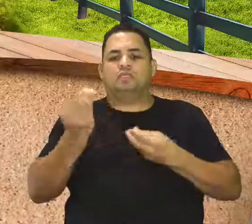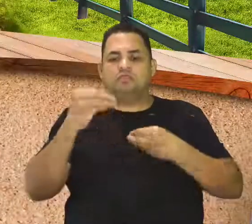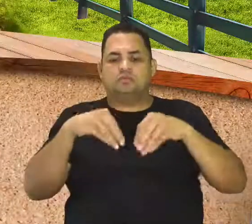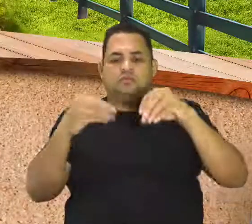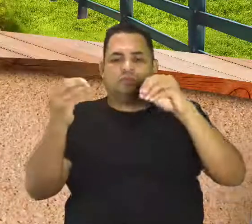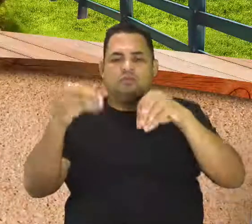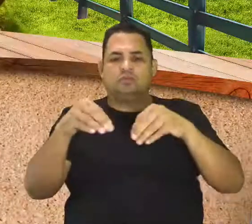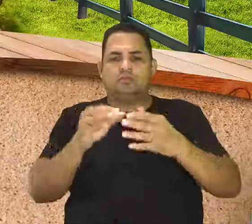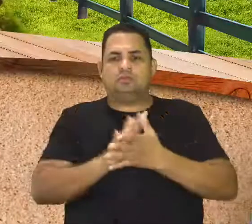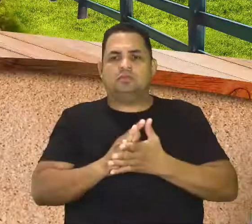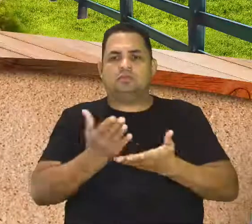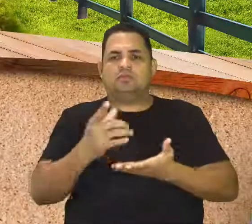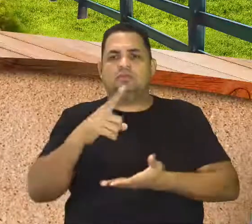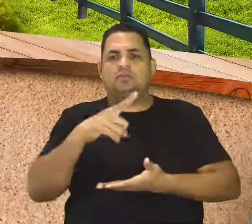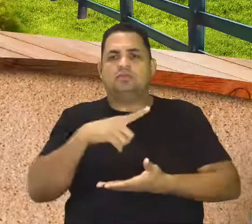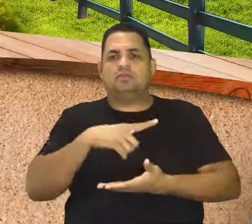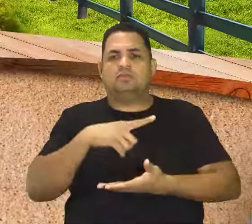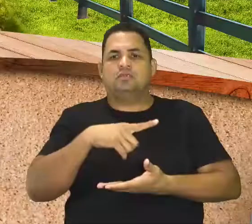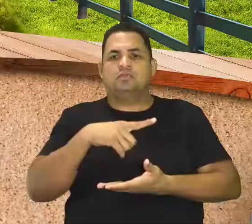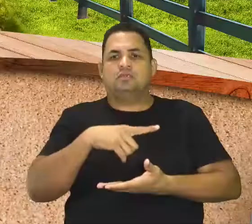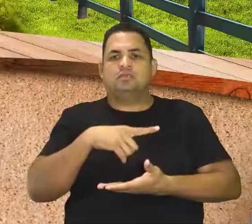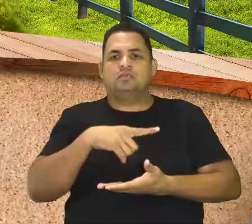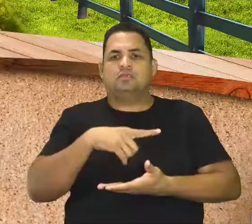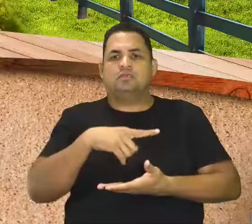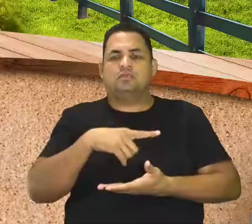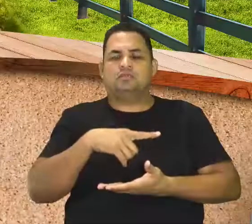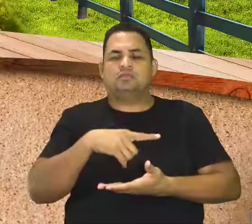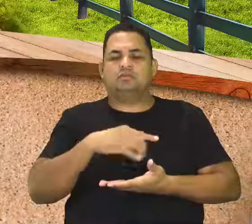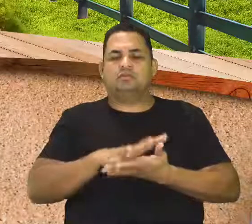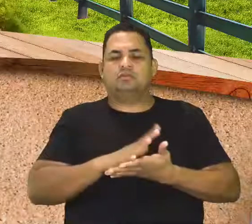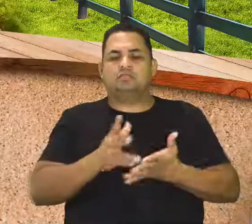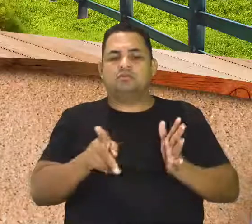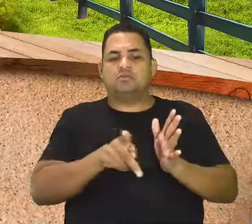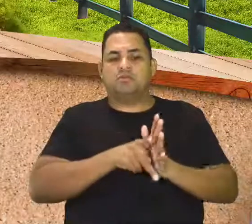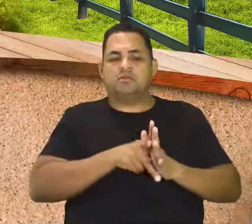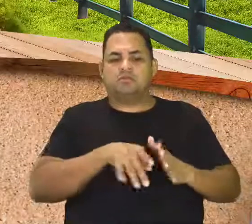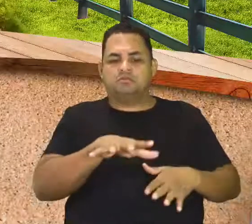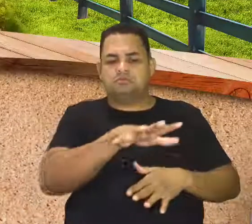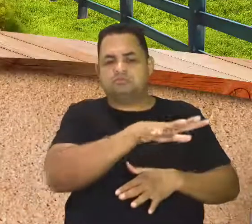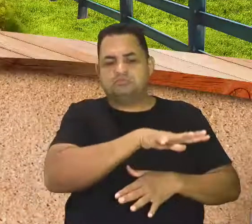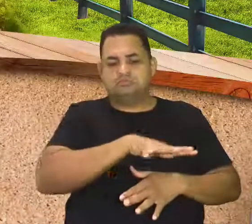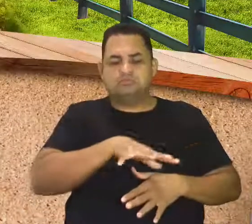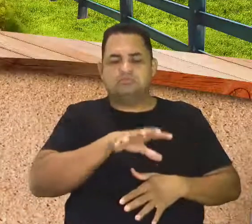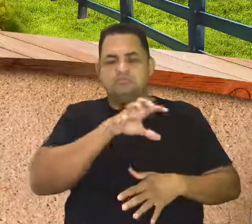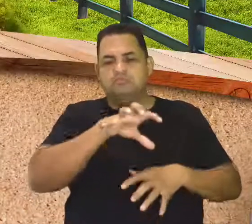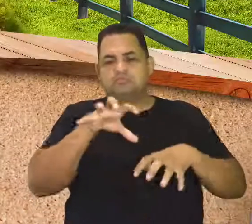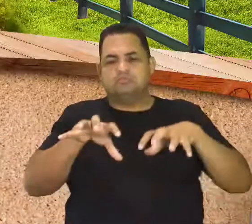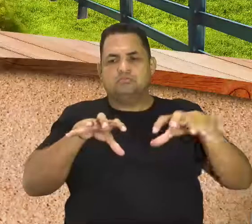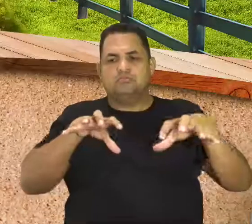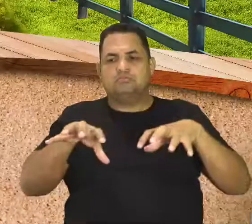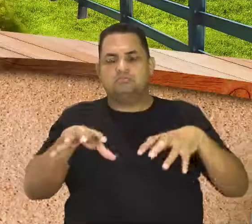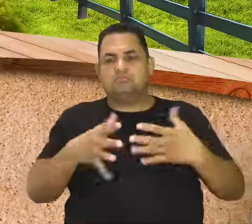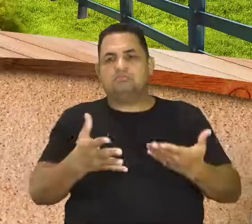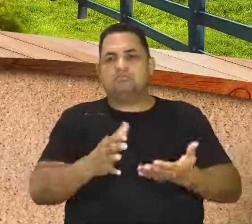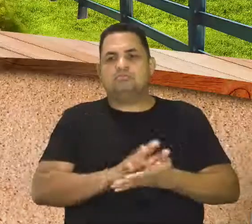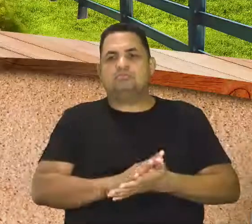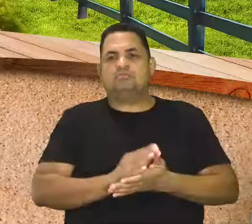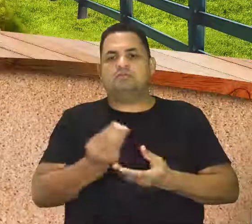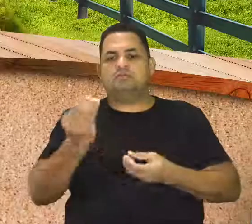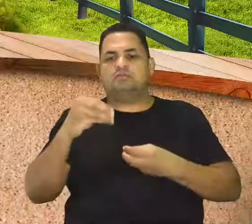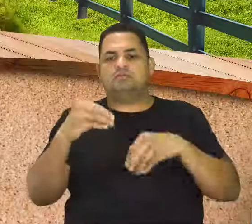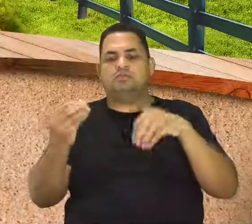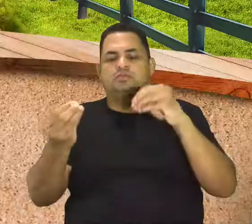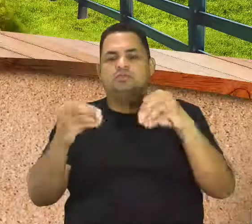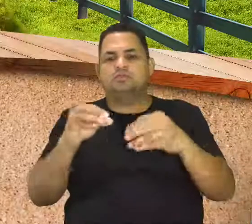cultivares que contemplam estas condições particulares do local. É as cultivares